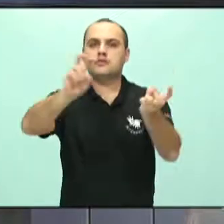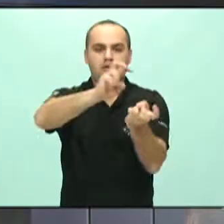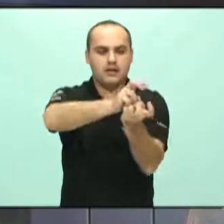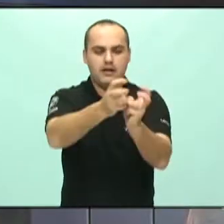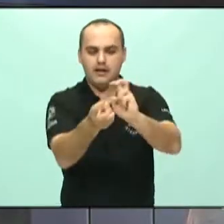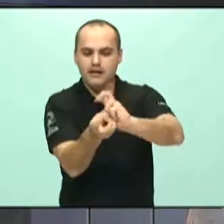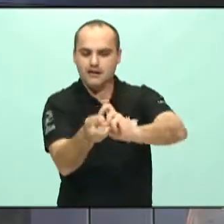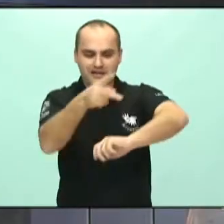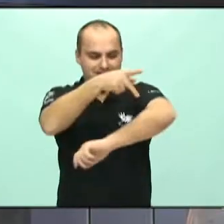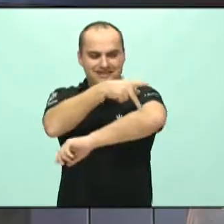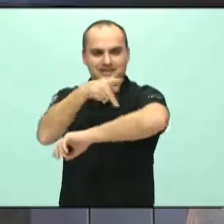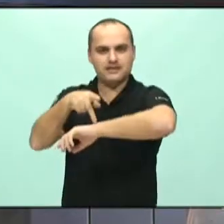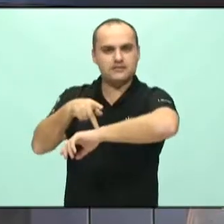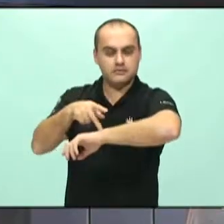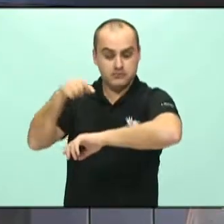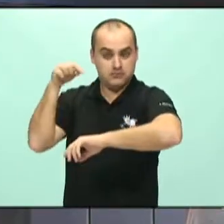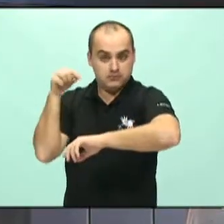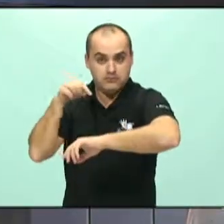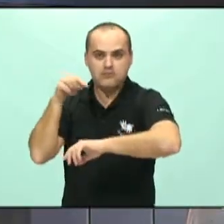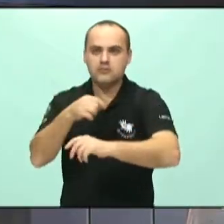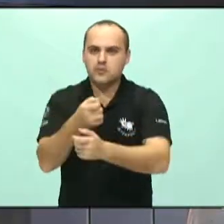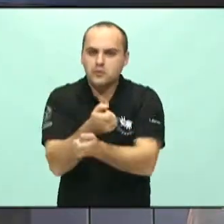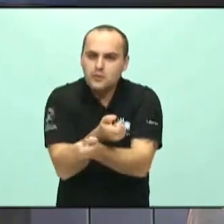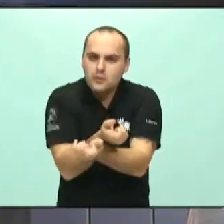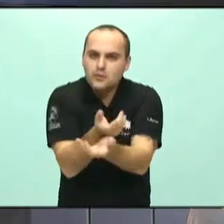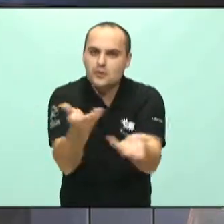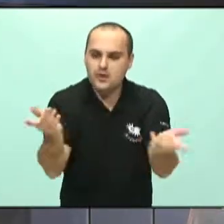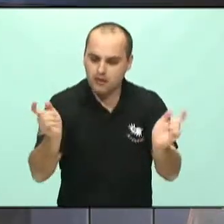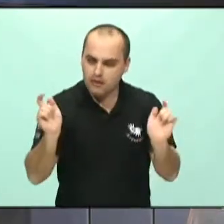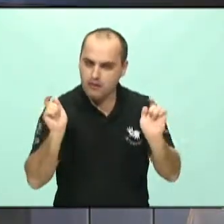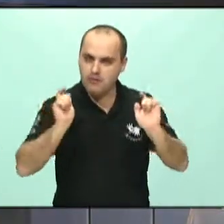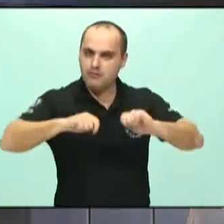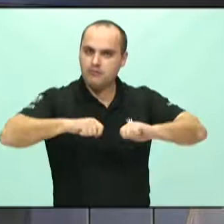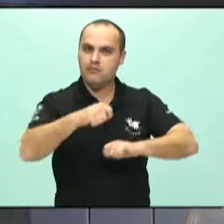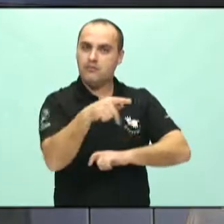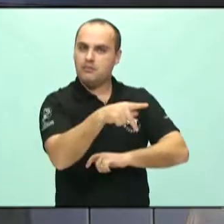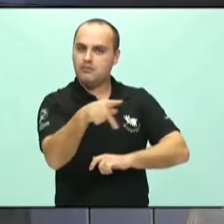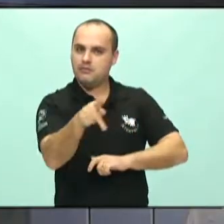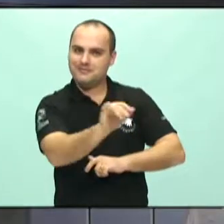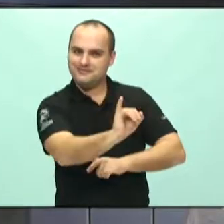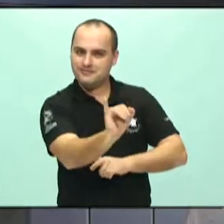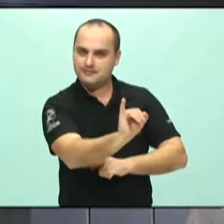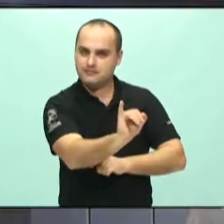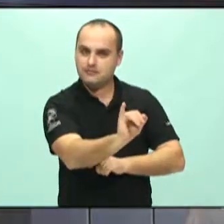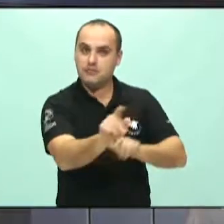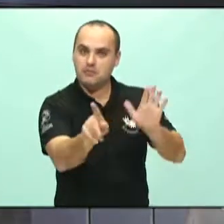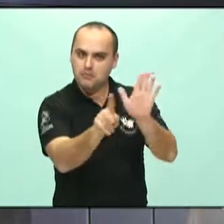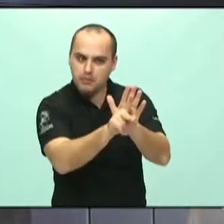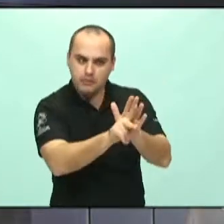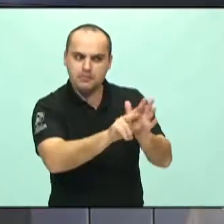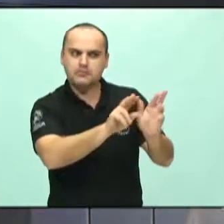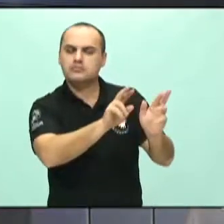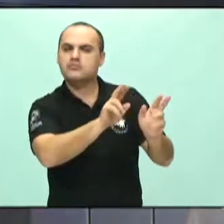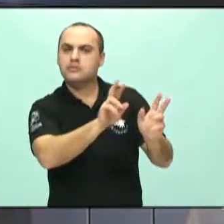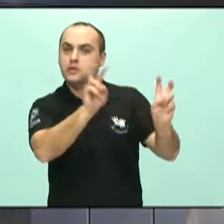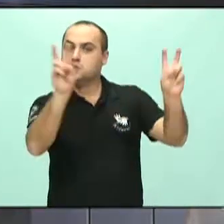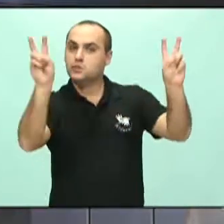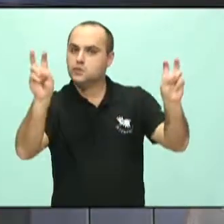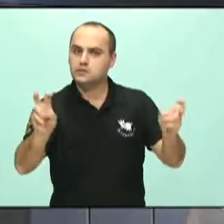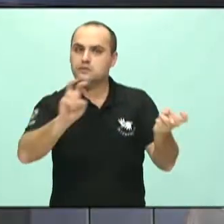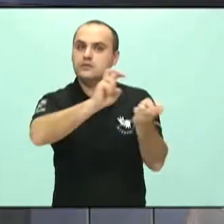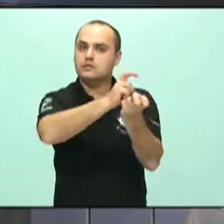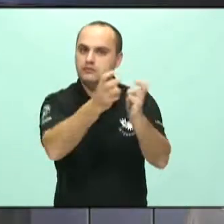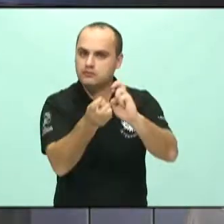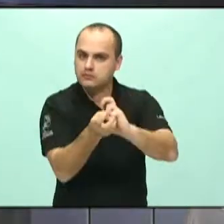está oferecendo capacitações aos professores de Itajaí com relação à capoeira e a forma que